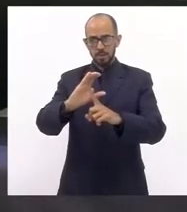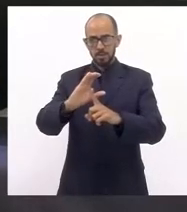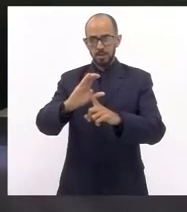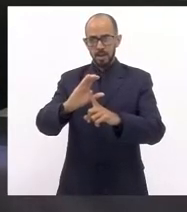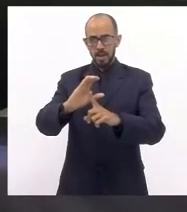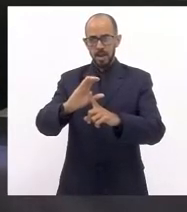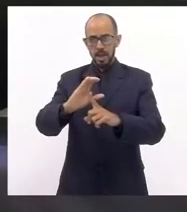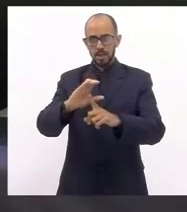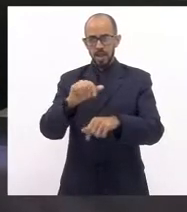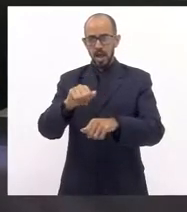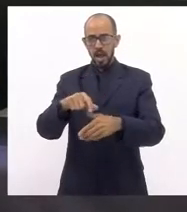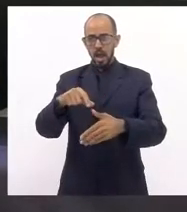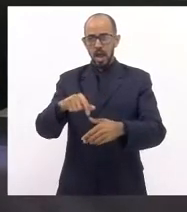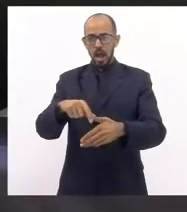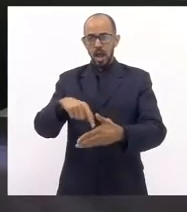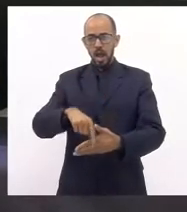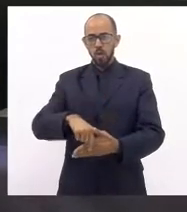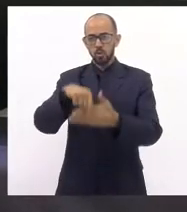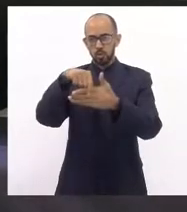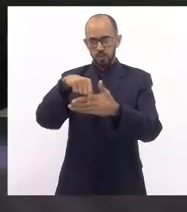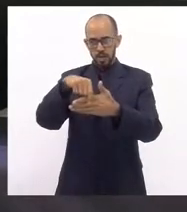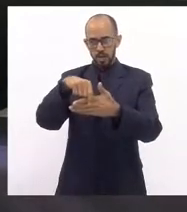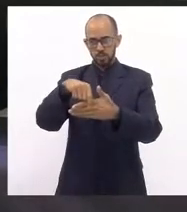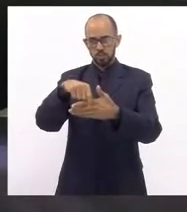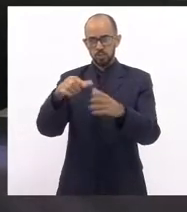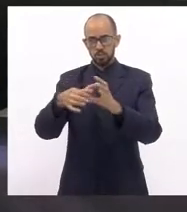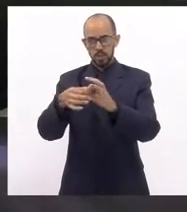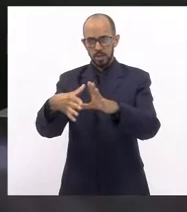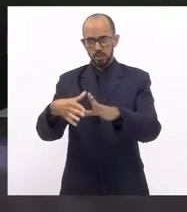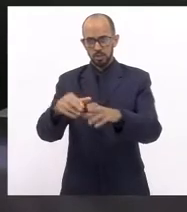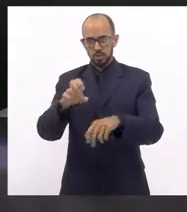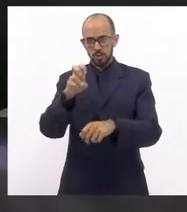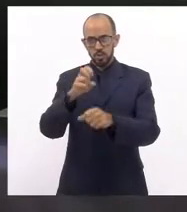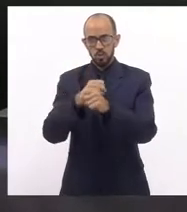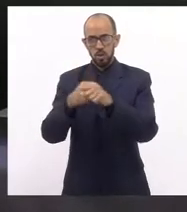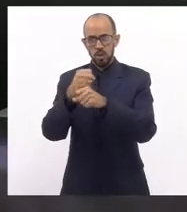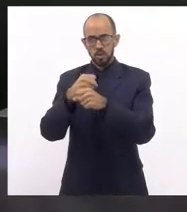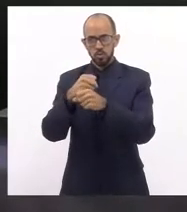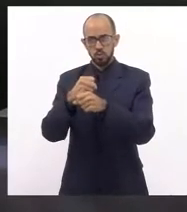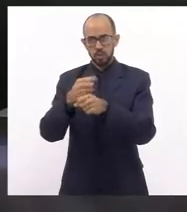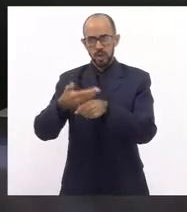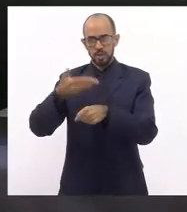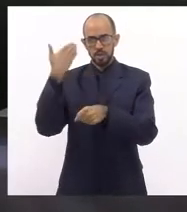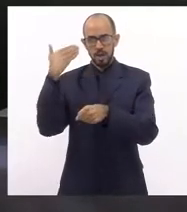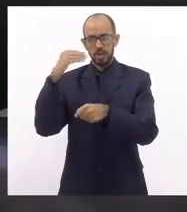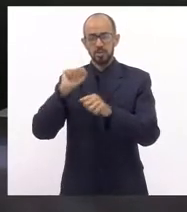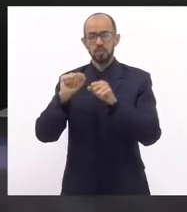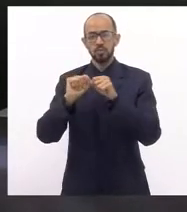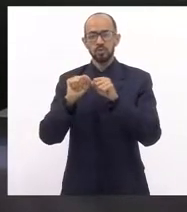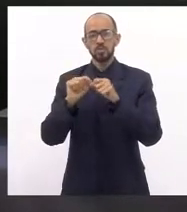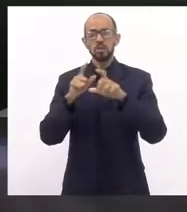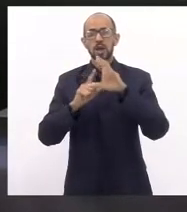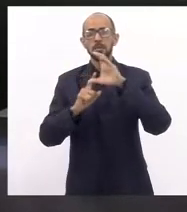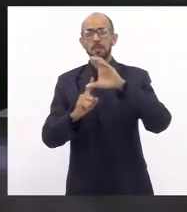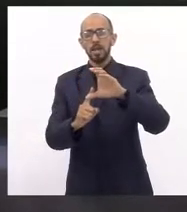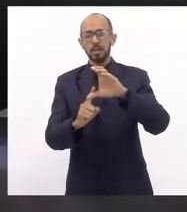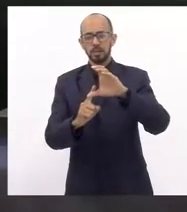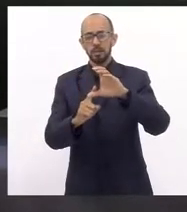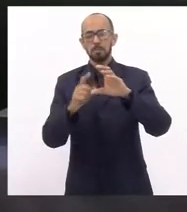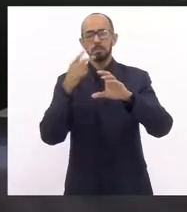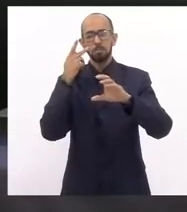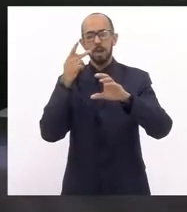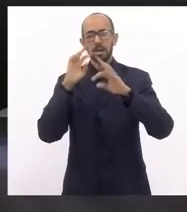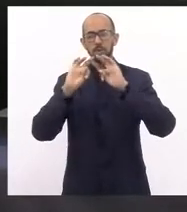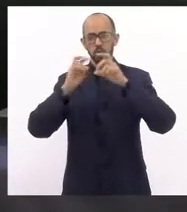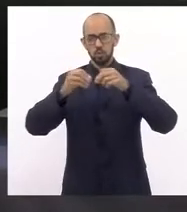corrige acesso. É, há 5 anos atrás, eu tive o projeto de capelania para todos. Eu sou evangélica, eu